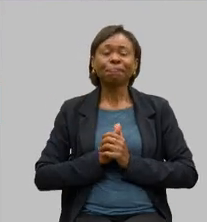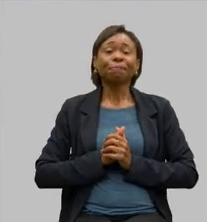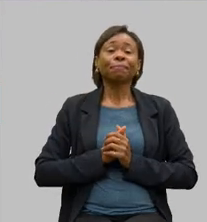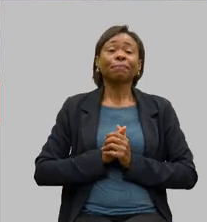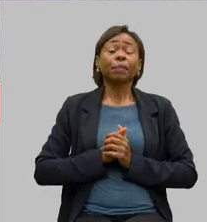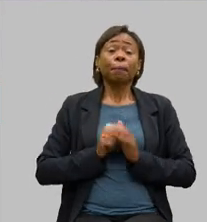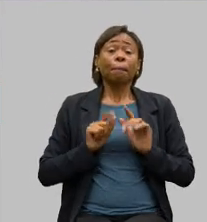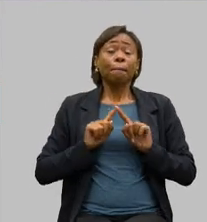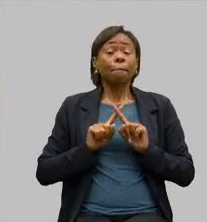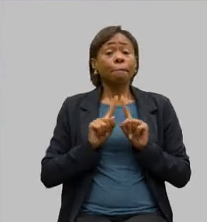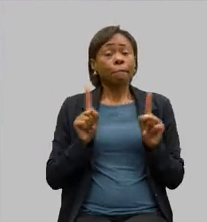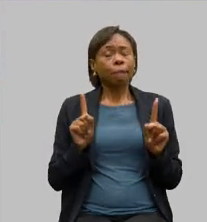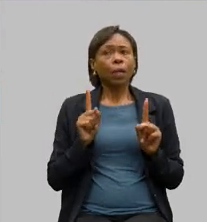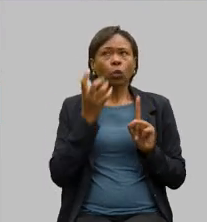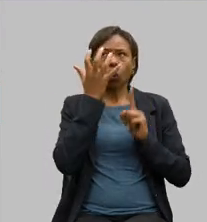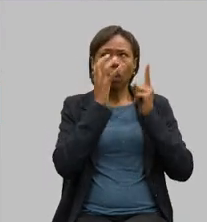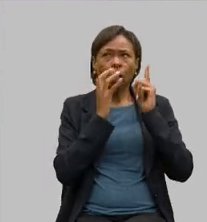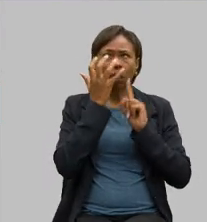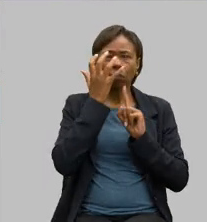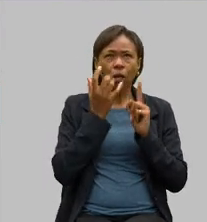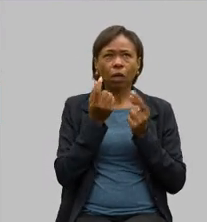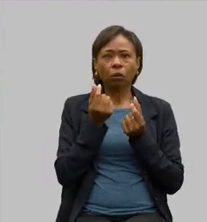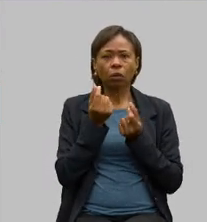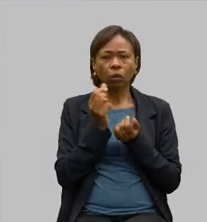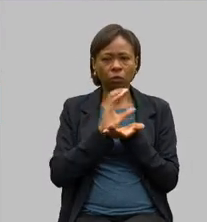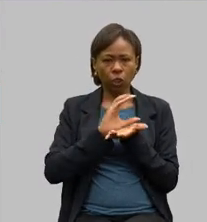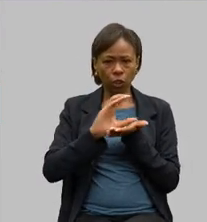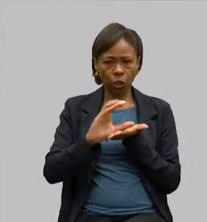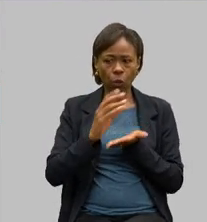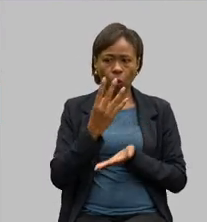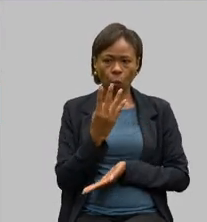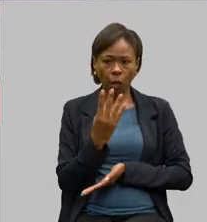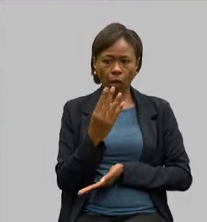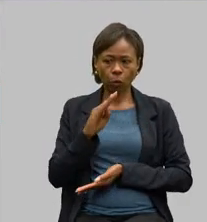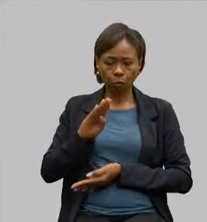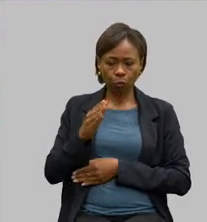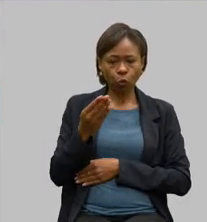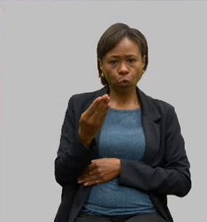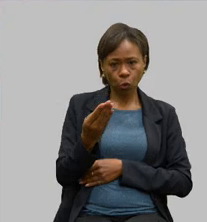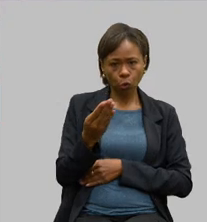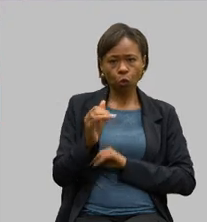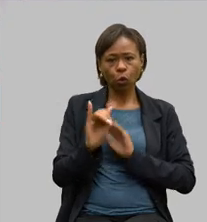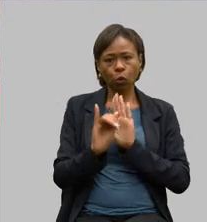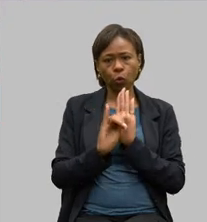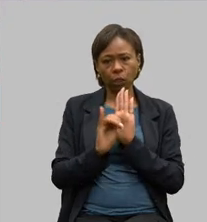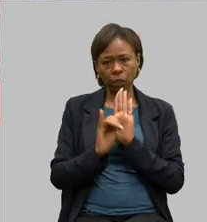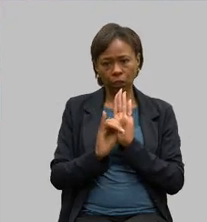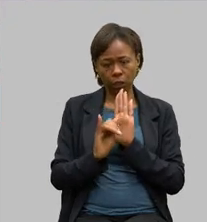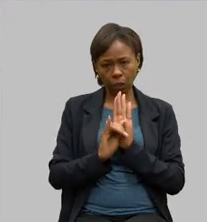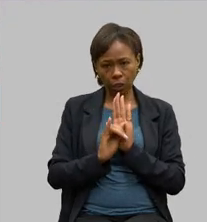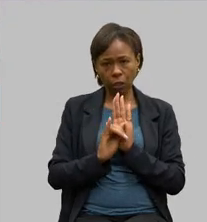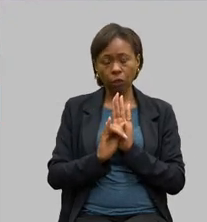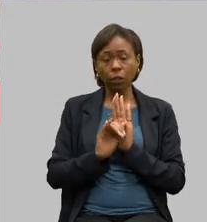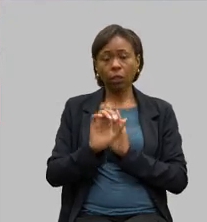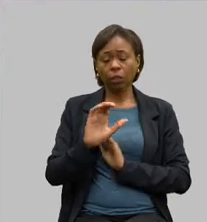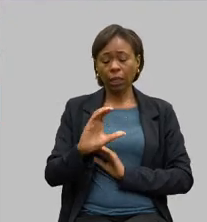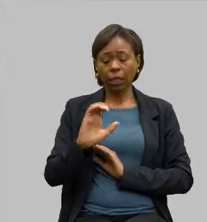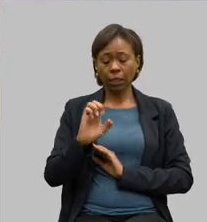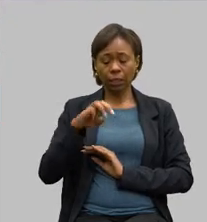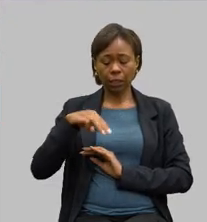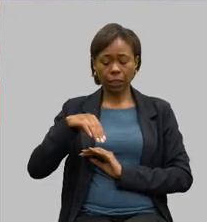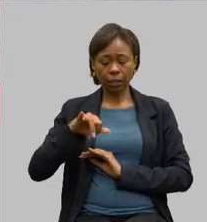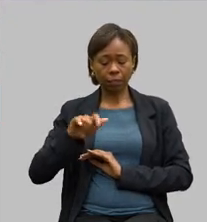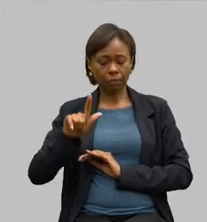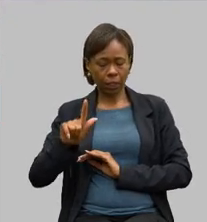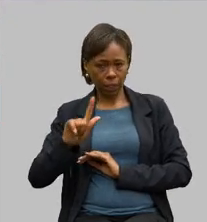eh no carnaval foram investidos 4 milhões do edital eh da semig foi